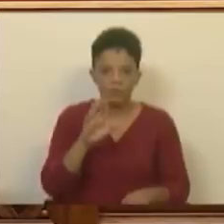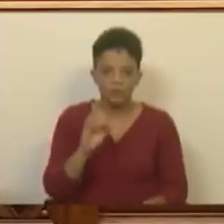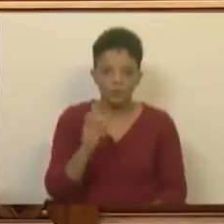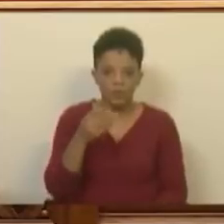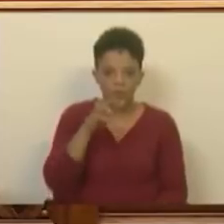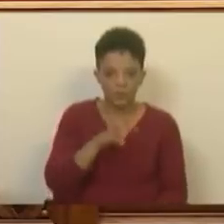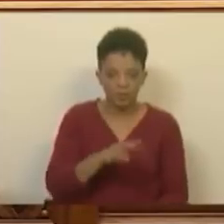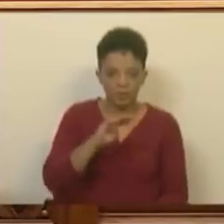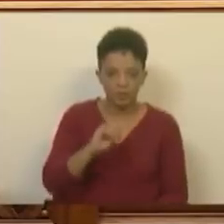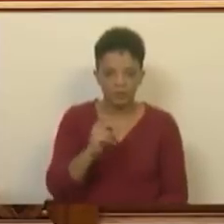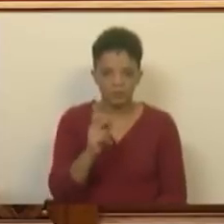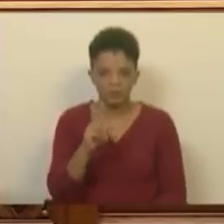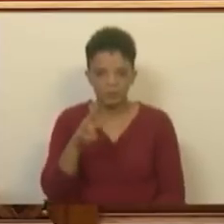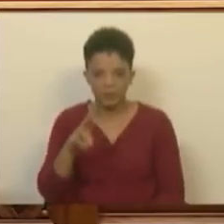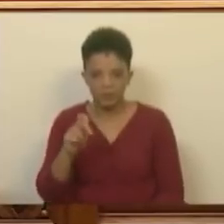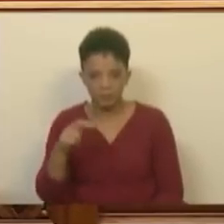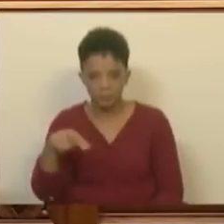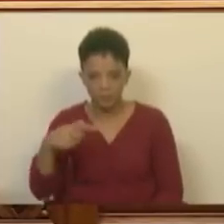Miranda Sarmento